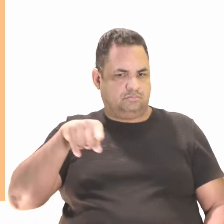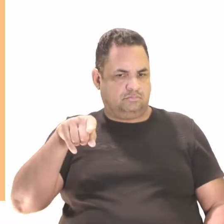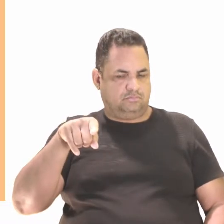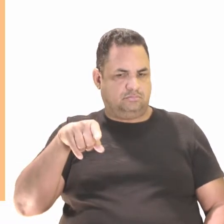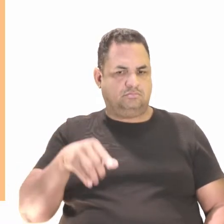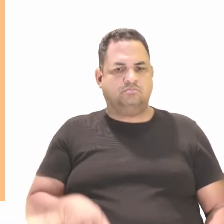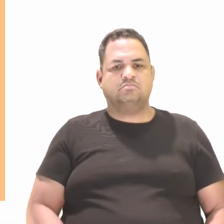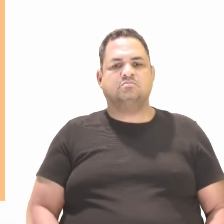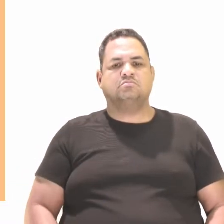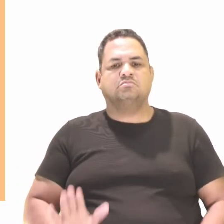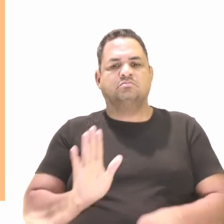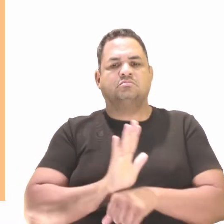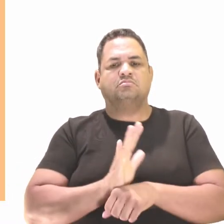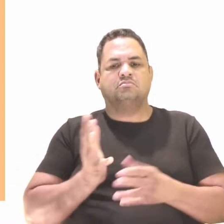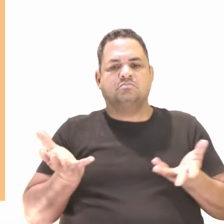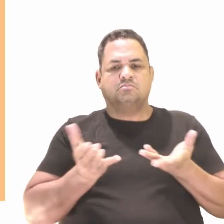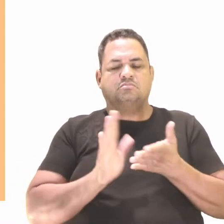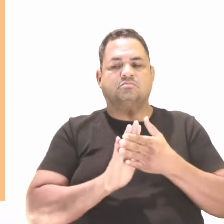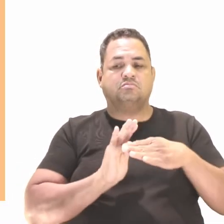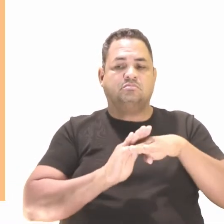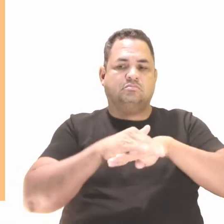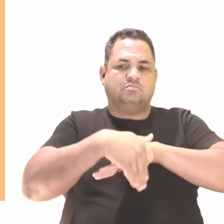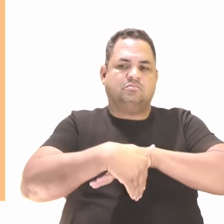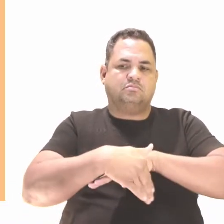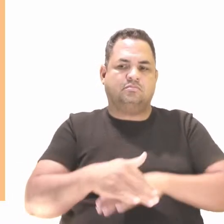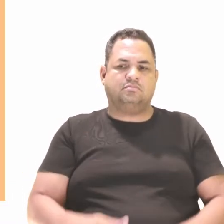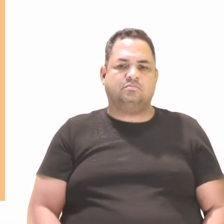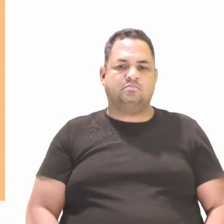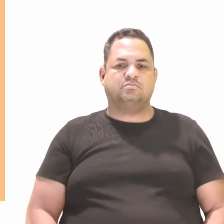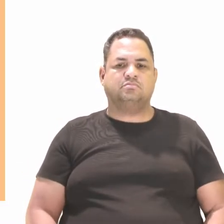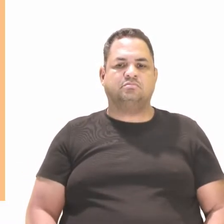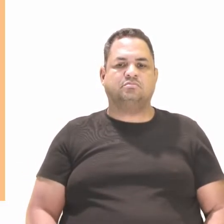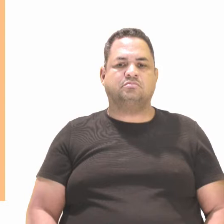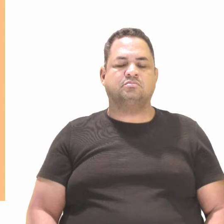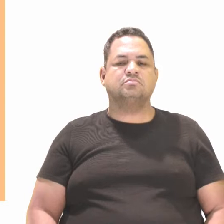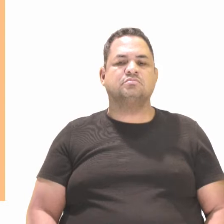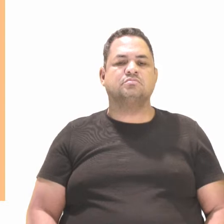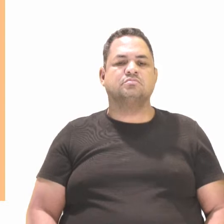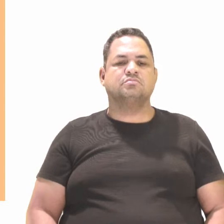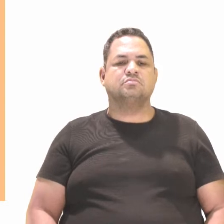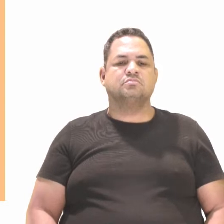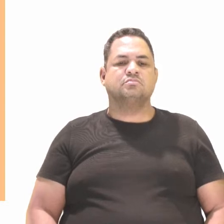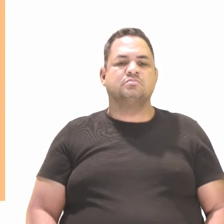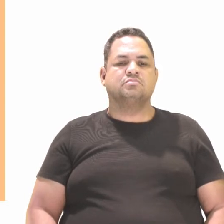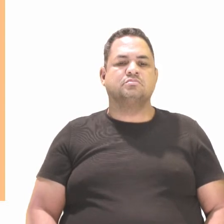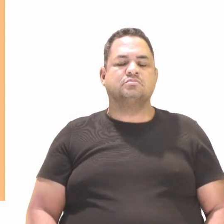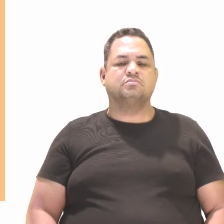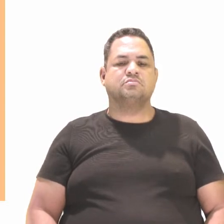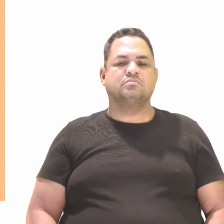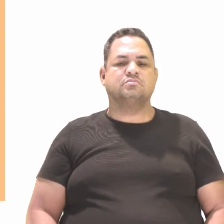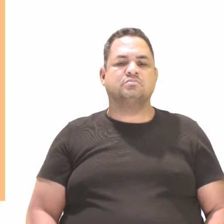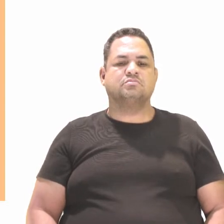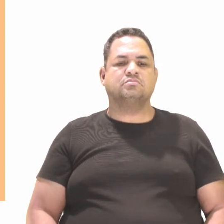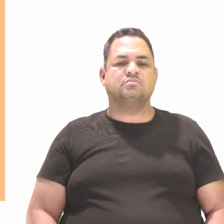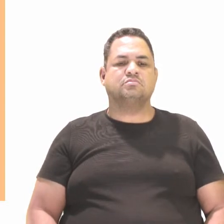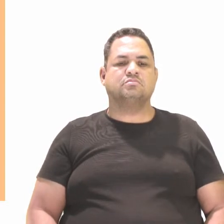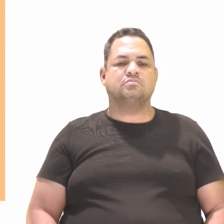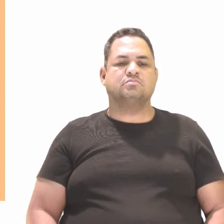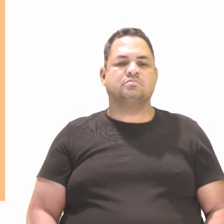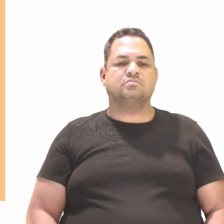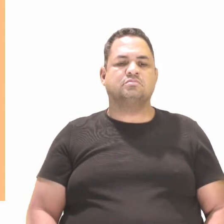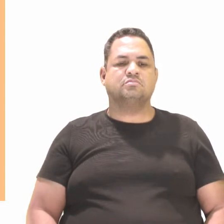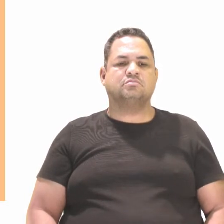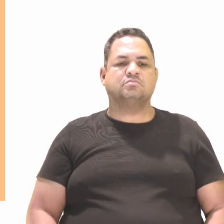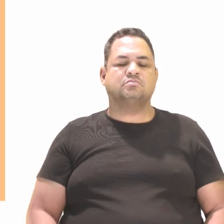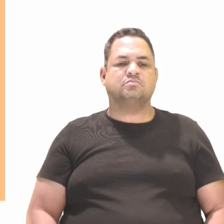to go, ao cinema hoje à noite? To the movies tonight? Ou então essa outra expressão do how